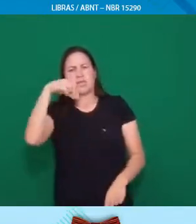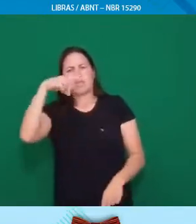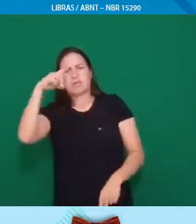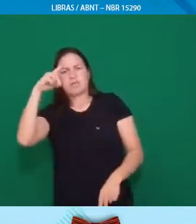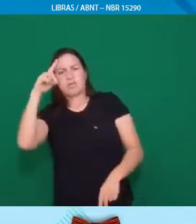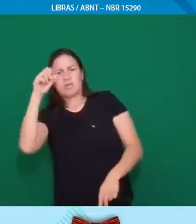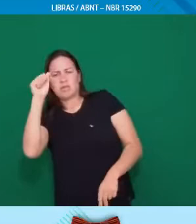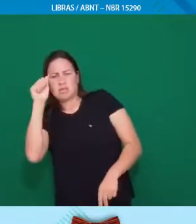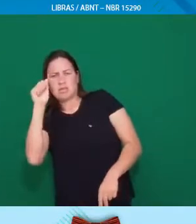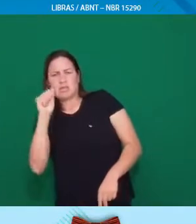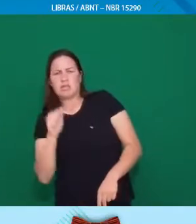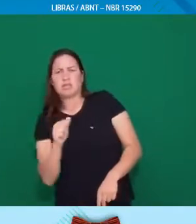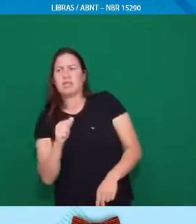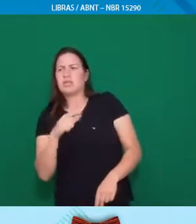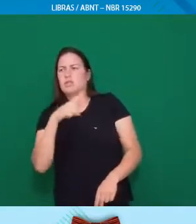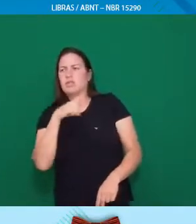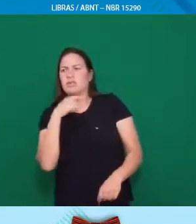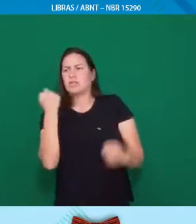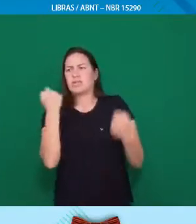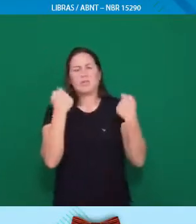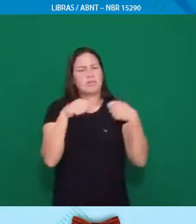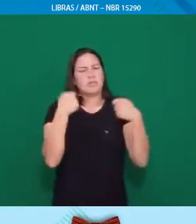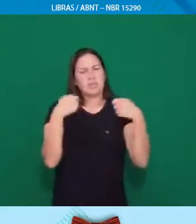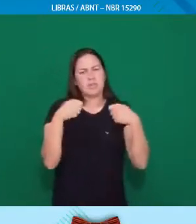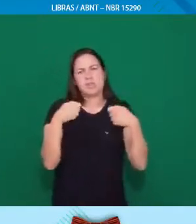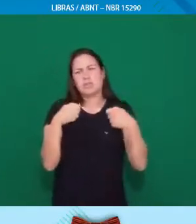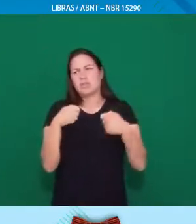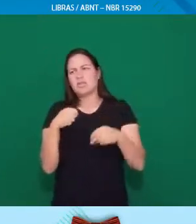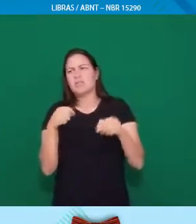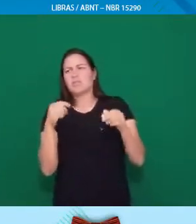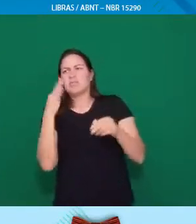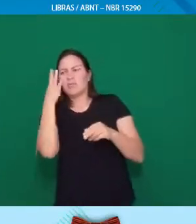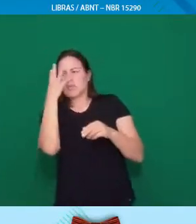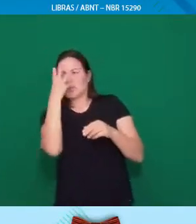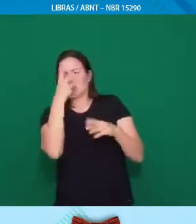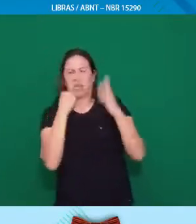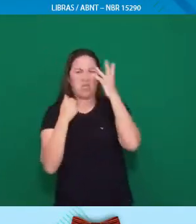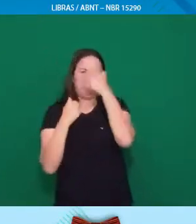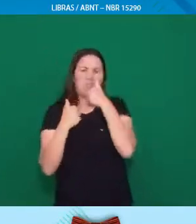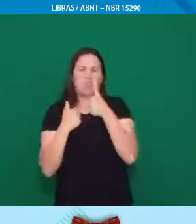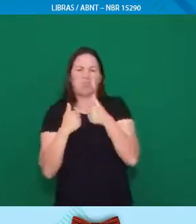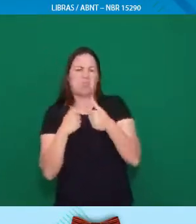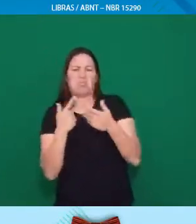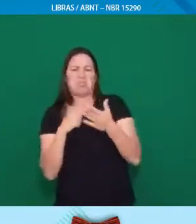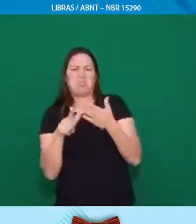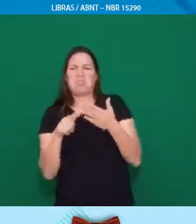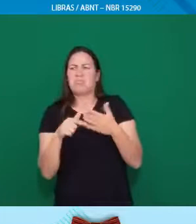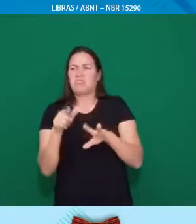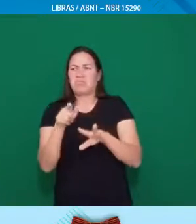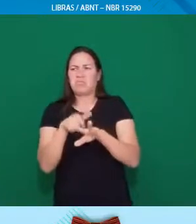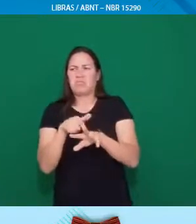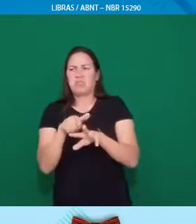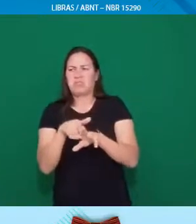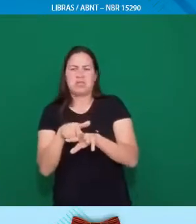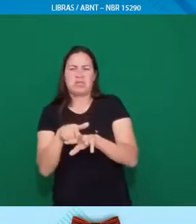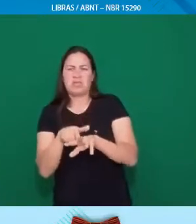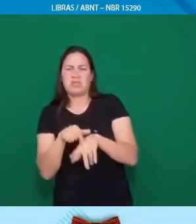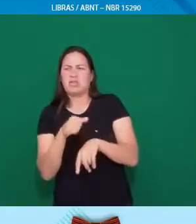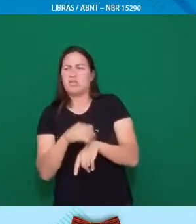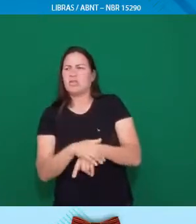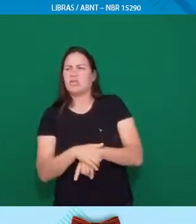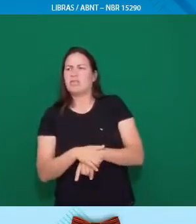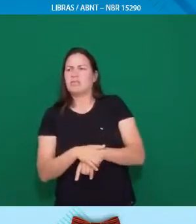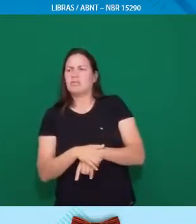receber tudo seu povo lá na fazenda porque nós não precisamos nos enfeitar para receber o pouco parecendo um